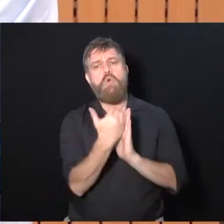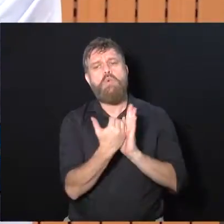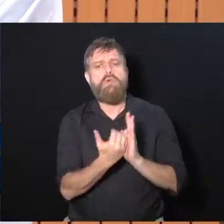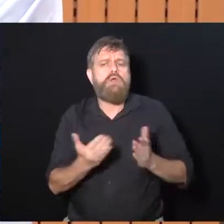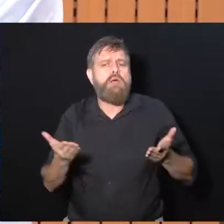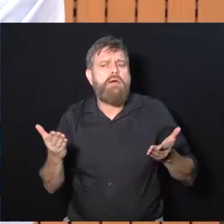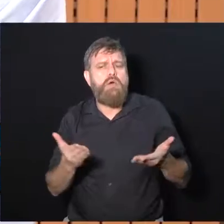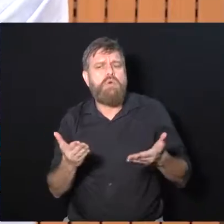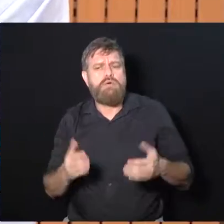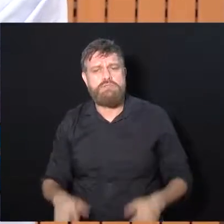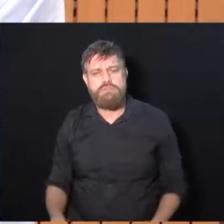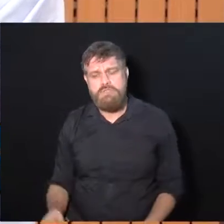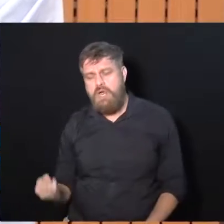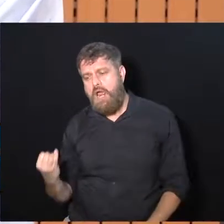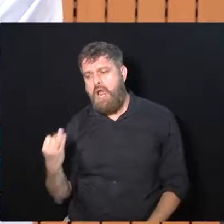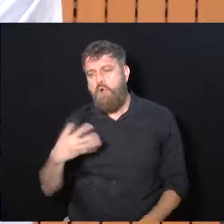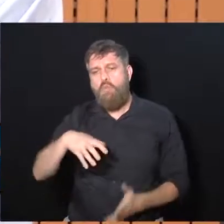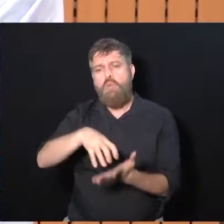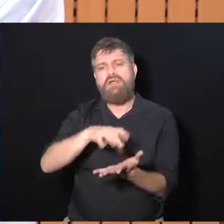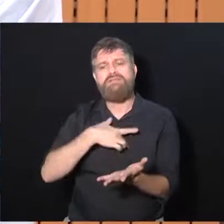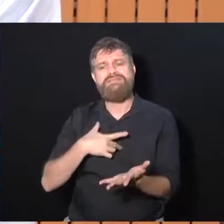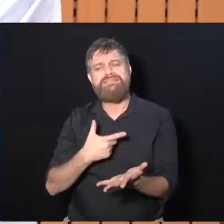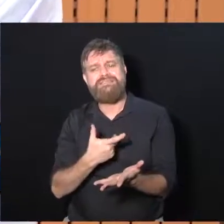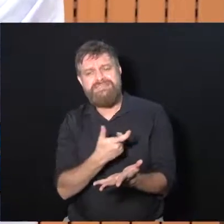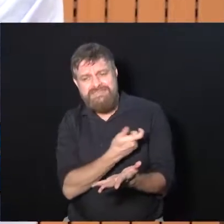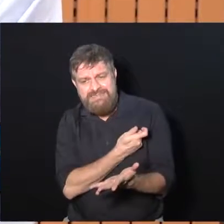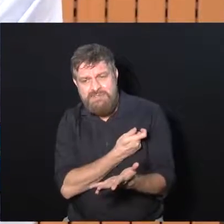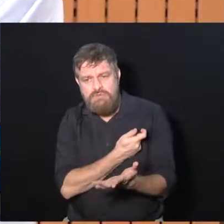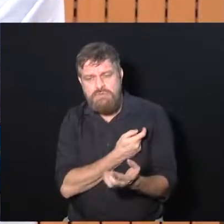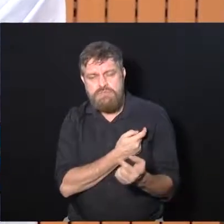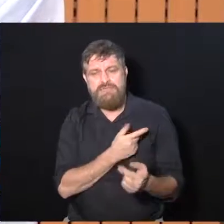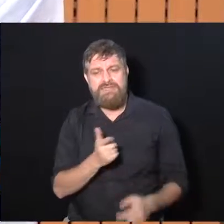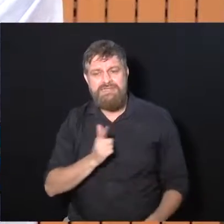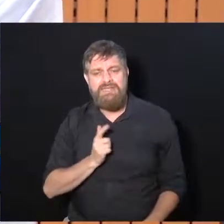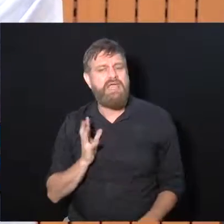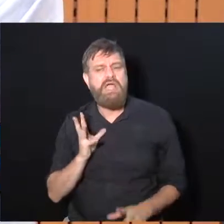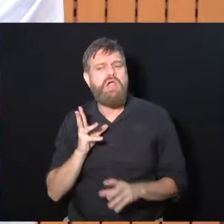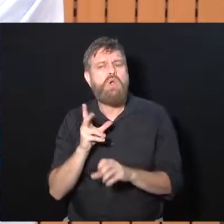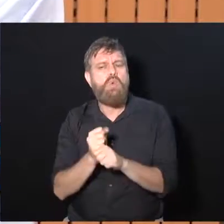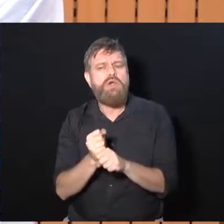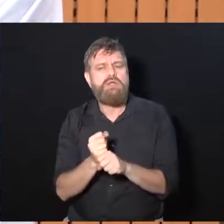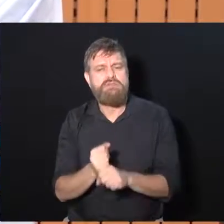hoje, quantas unidades básicas de saúde estão integradas e que têm,